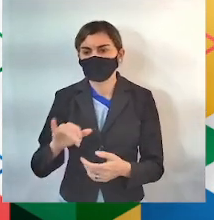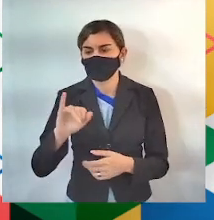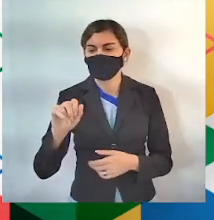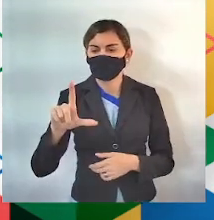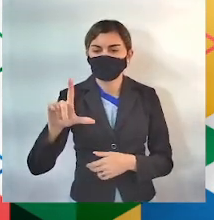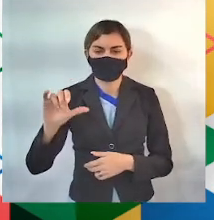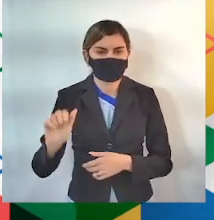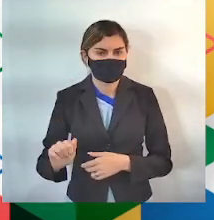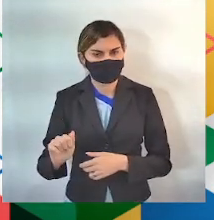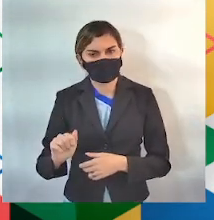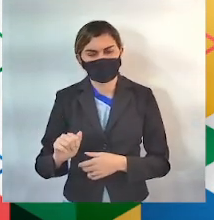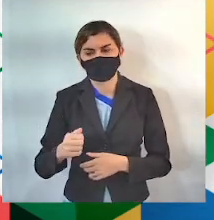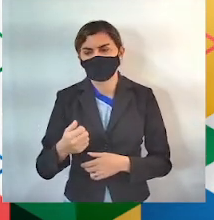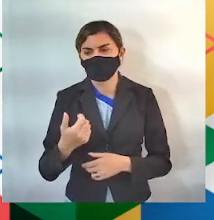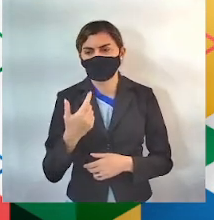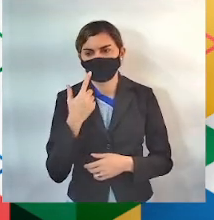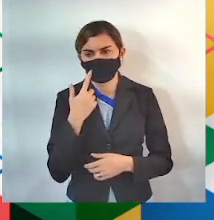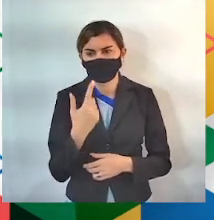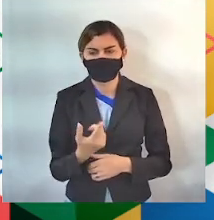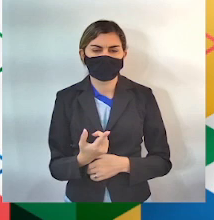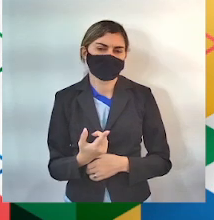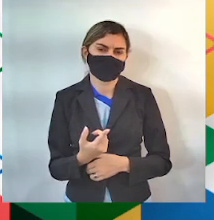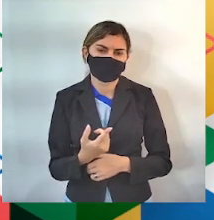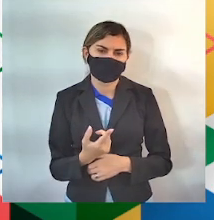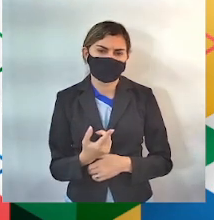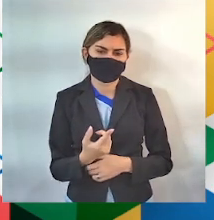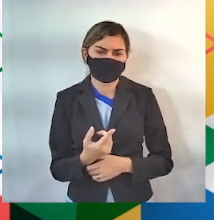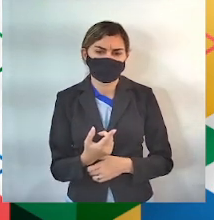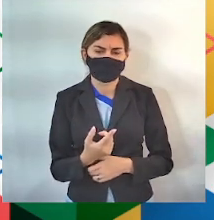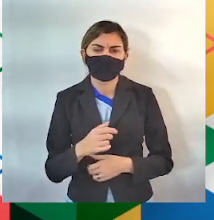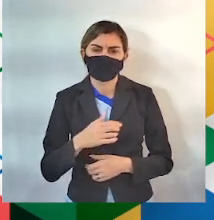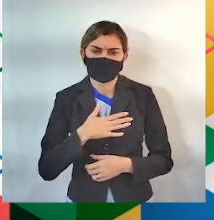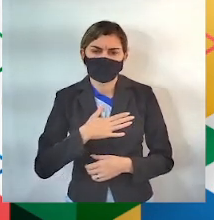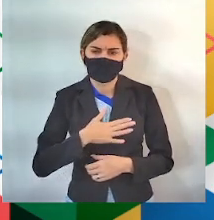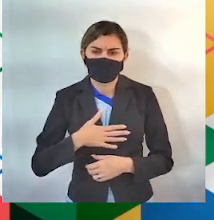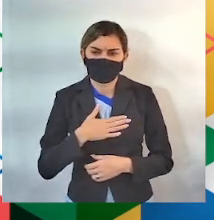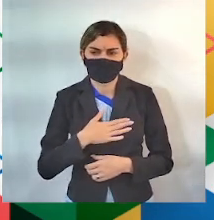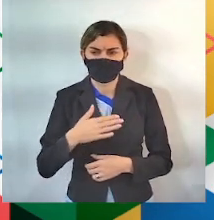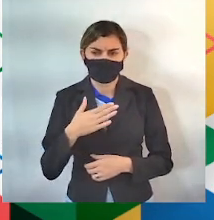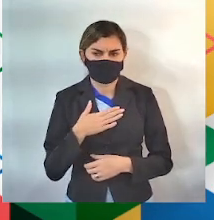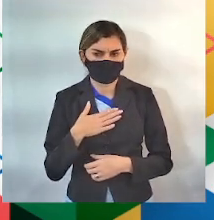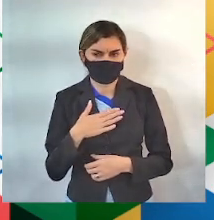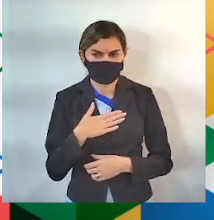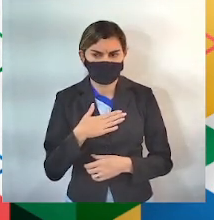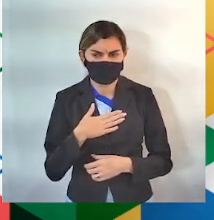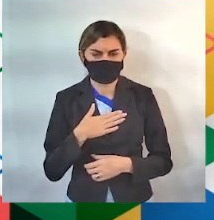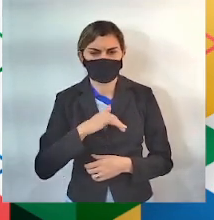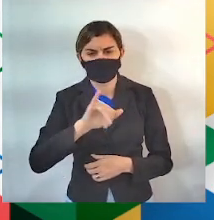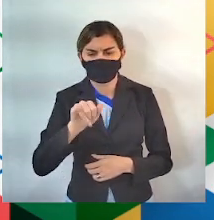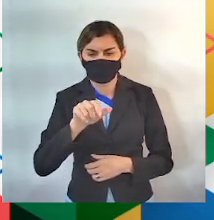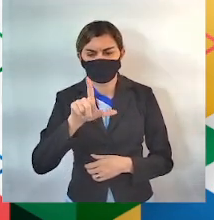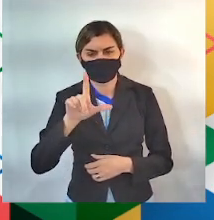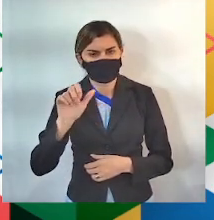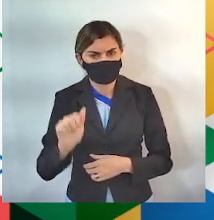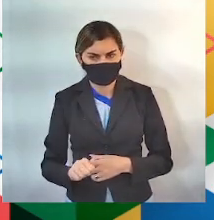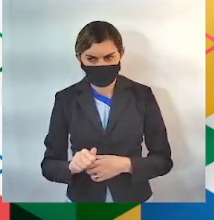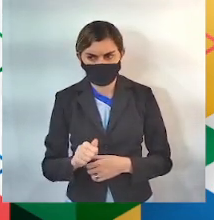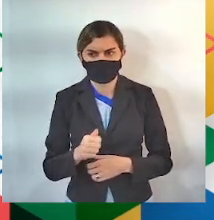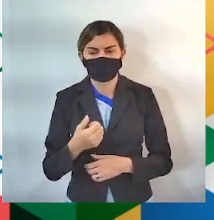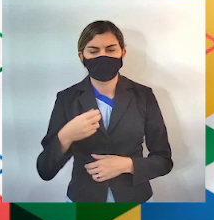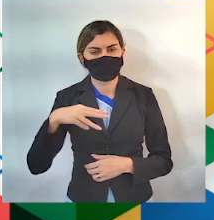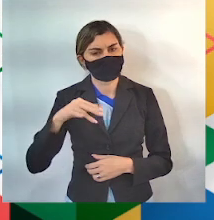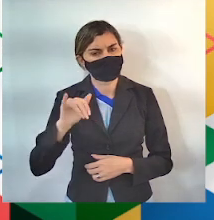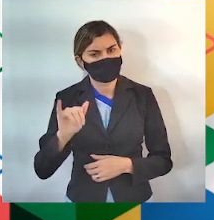Julia like I. Julia gosta de mim, então vai ser Julia like